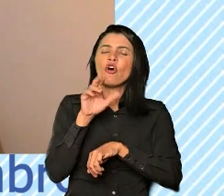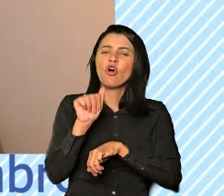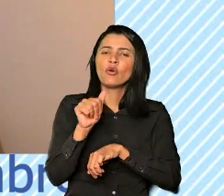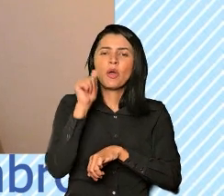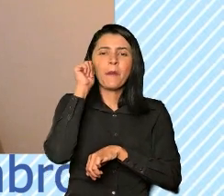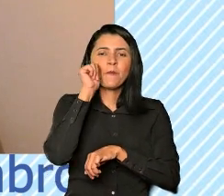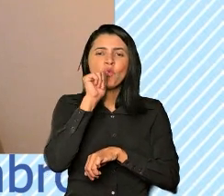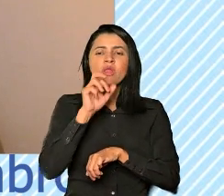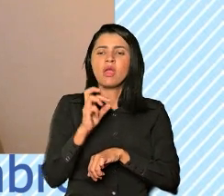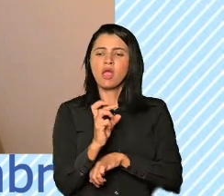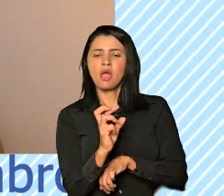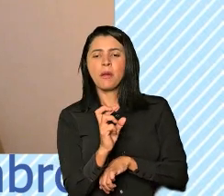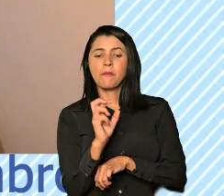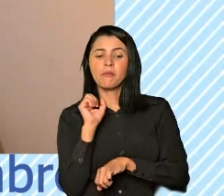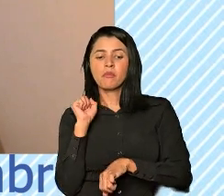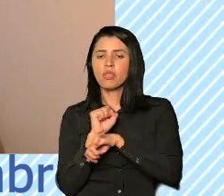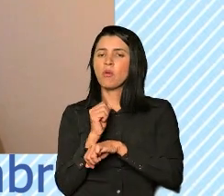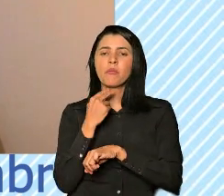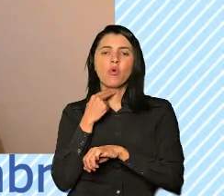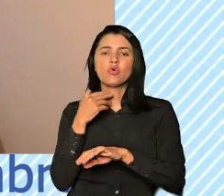foi barrada no fórum porque